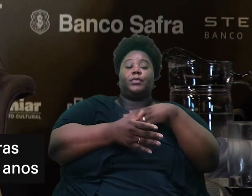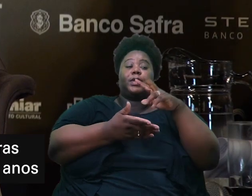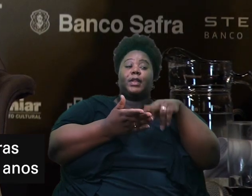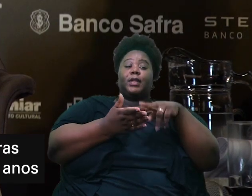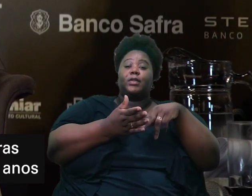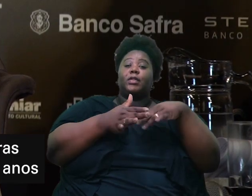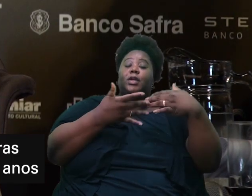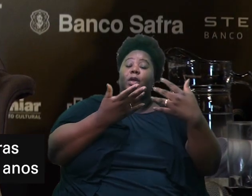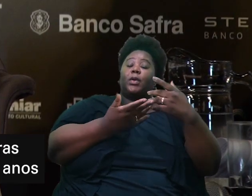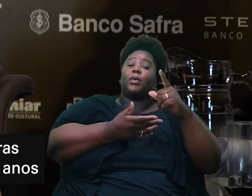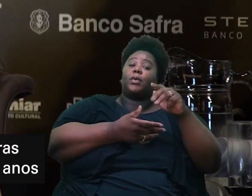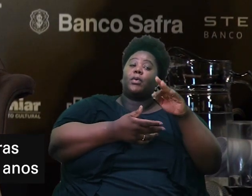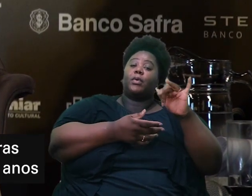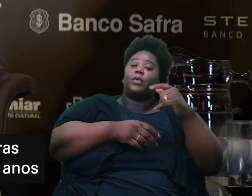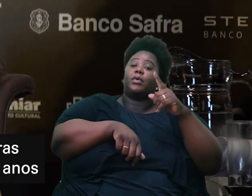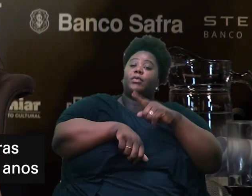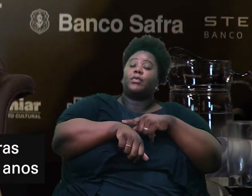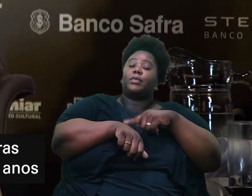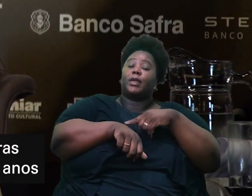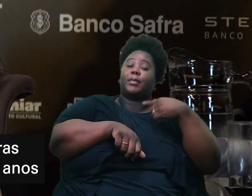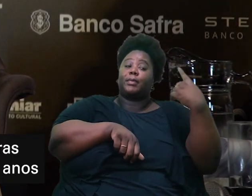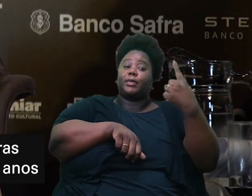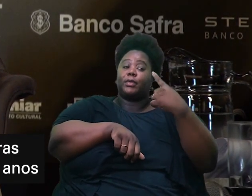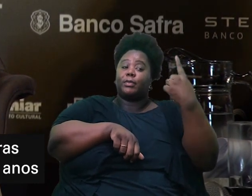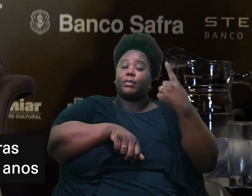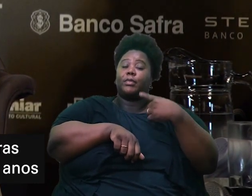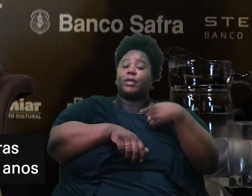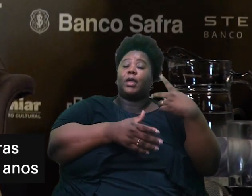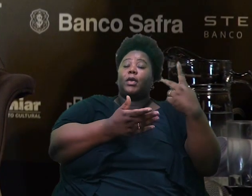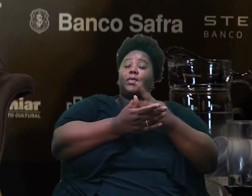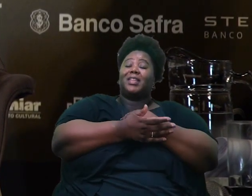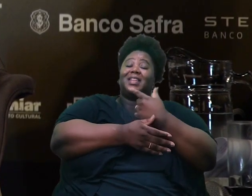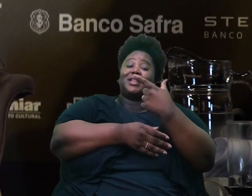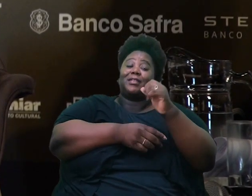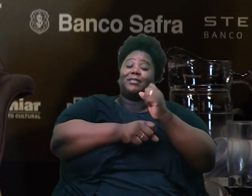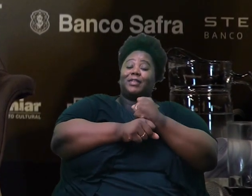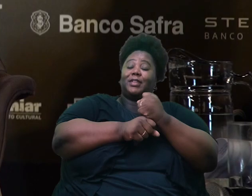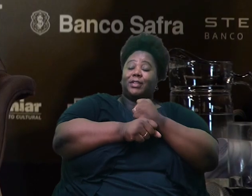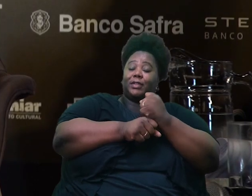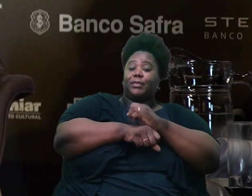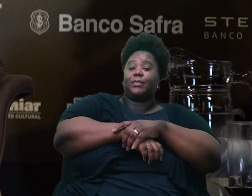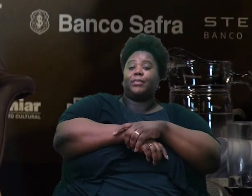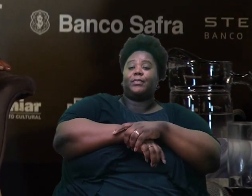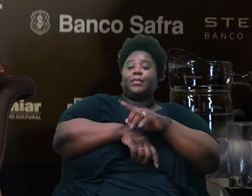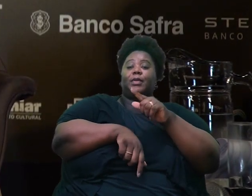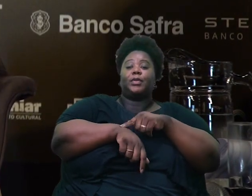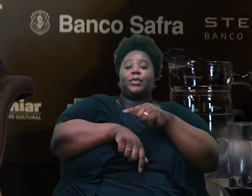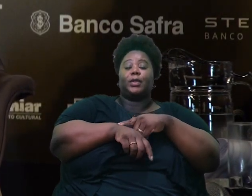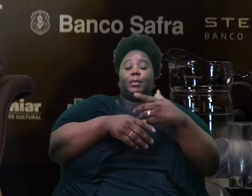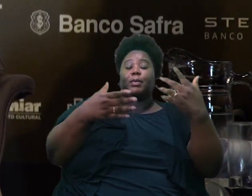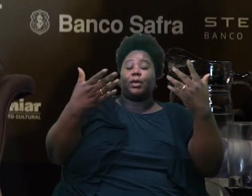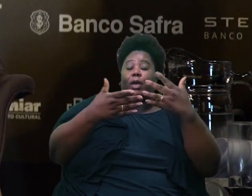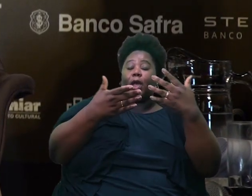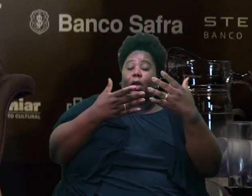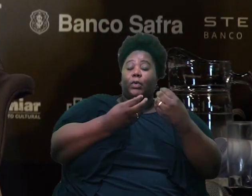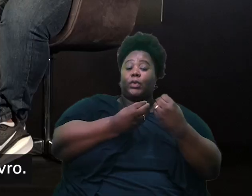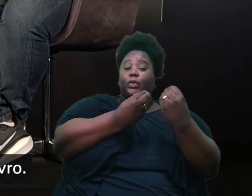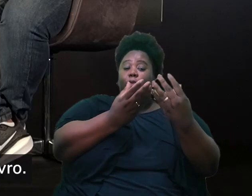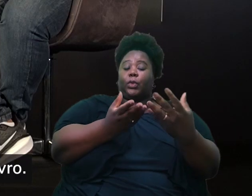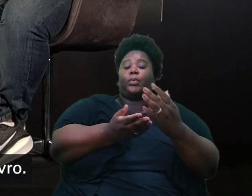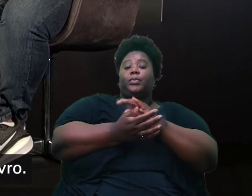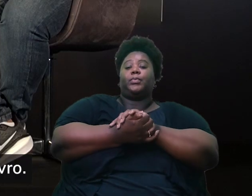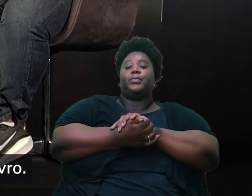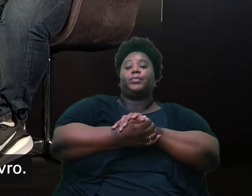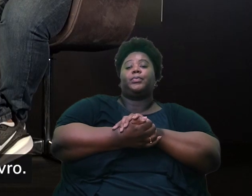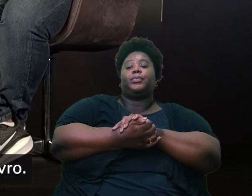e com as oralituras vem o tempo espiralar. E eu passo 20 anos estudando o tempo espiralar, que agora ofereço, né,